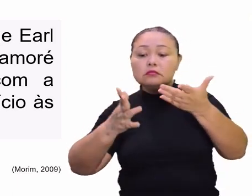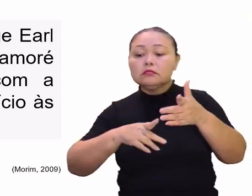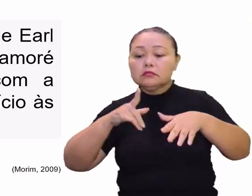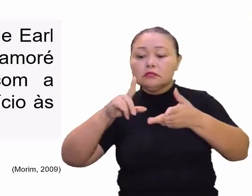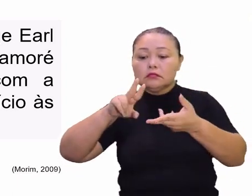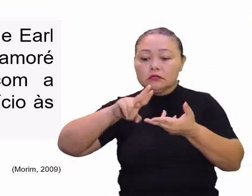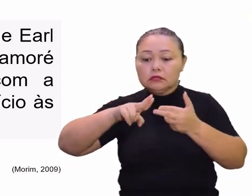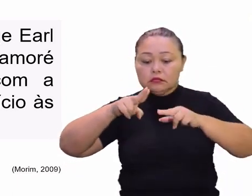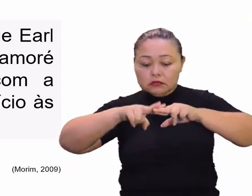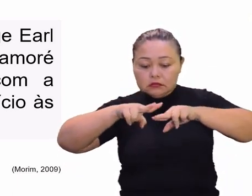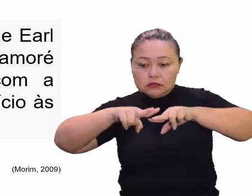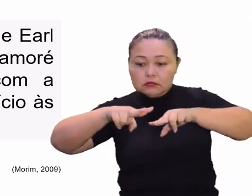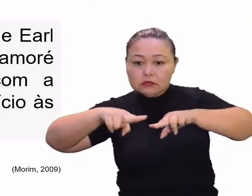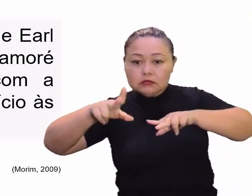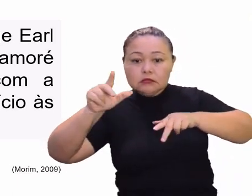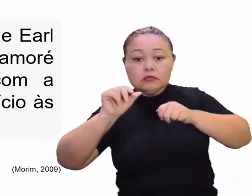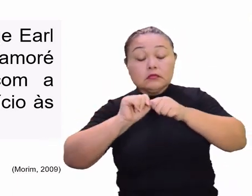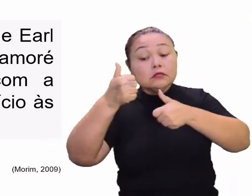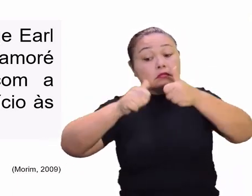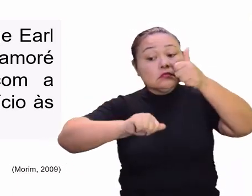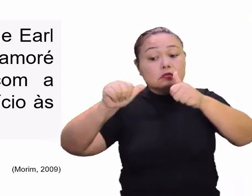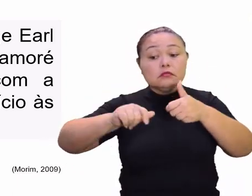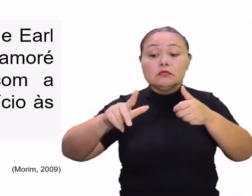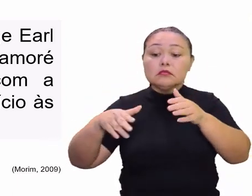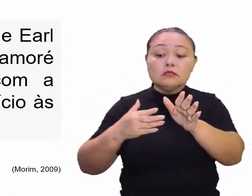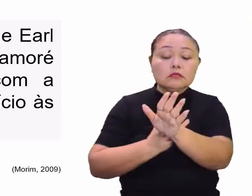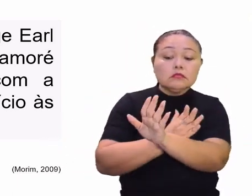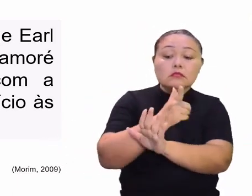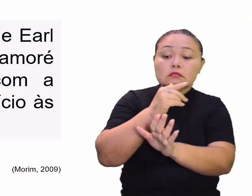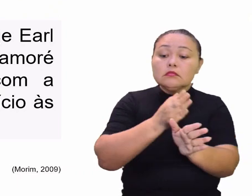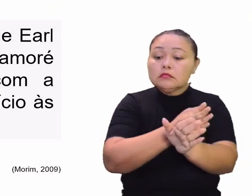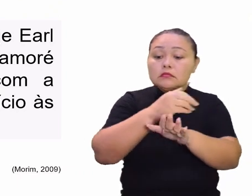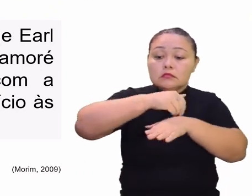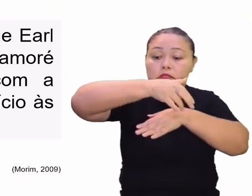os rios encachoeirados. Em